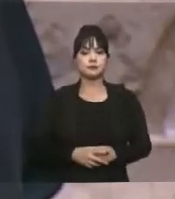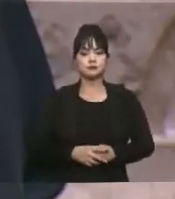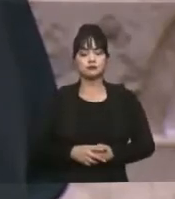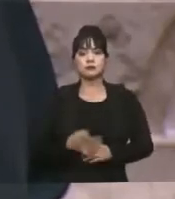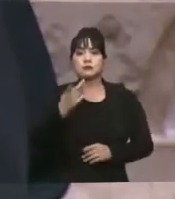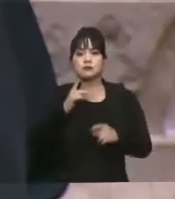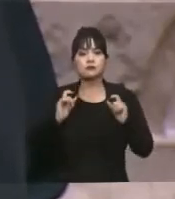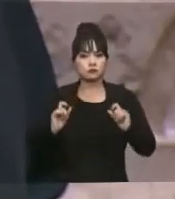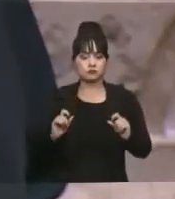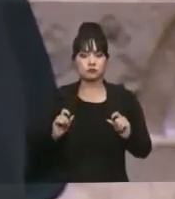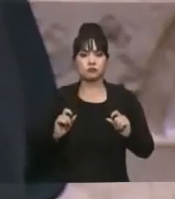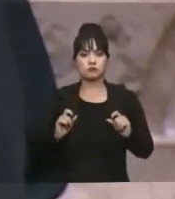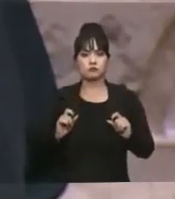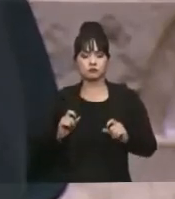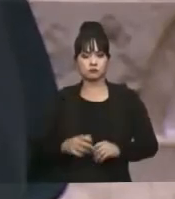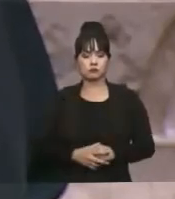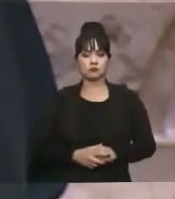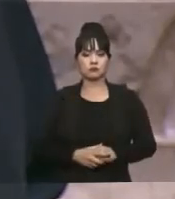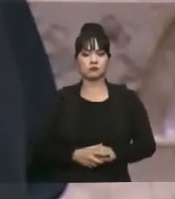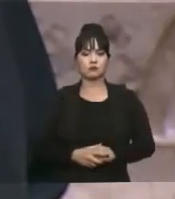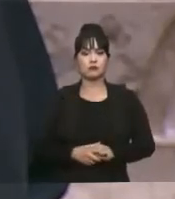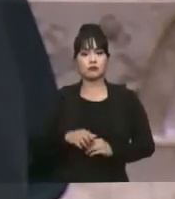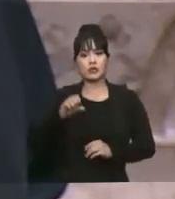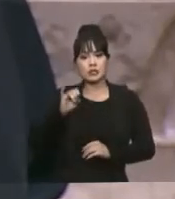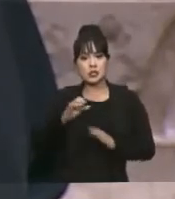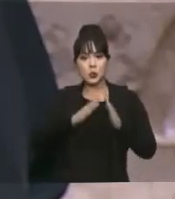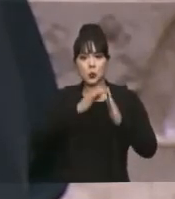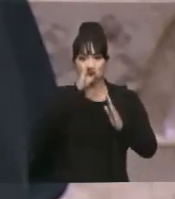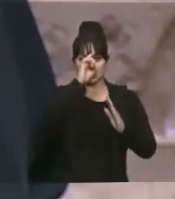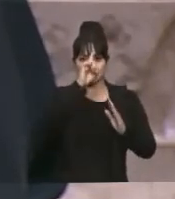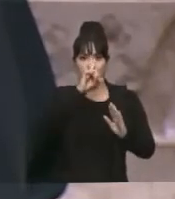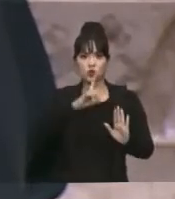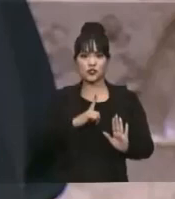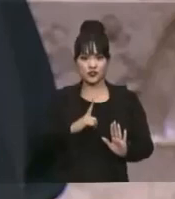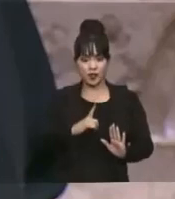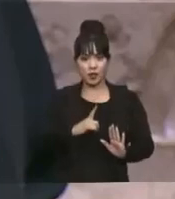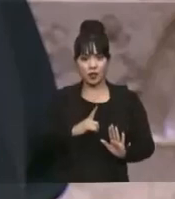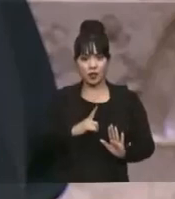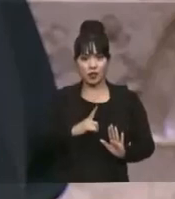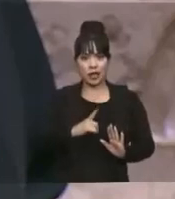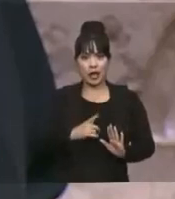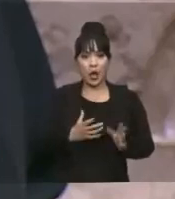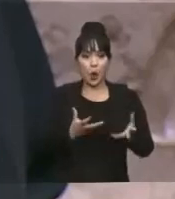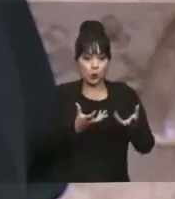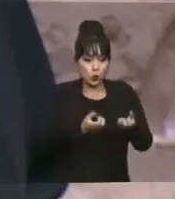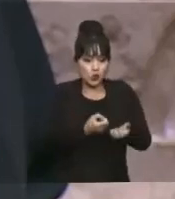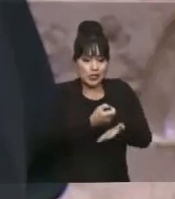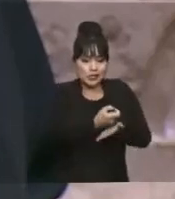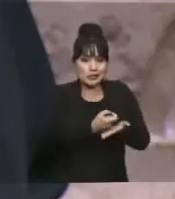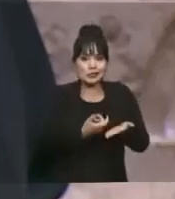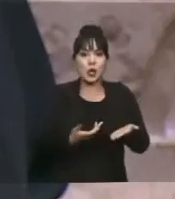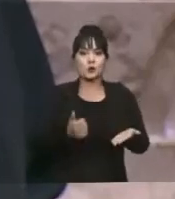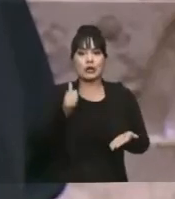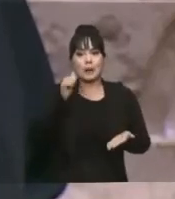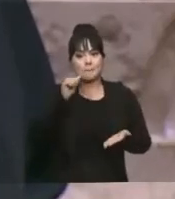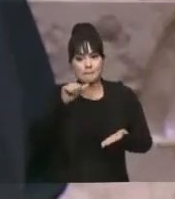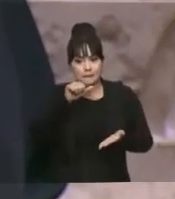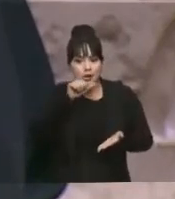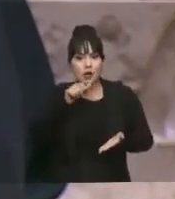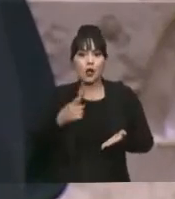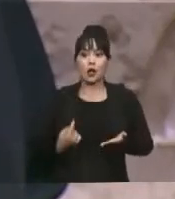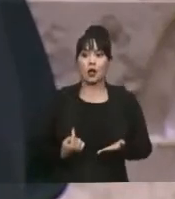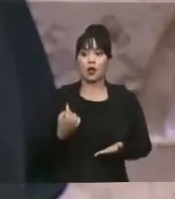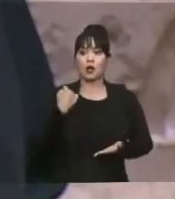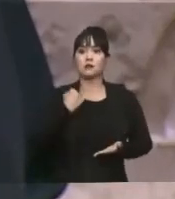Podemos dizer, se o hospital obtiver a autorização prévia da mãe para